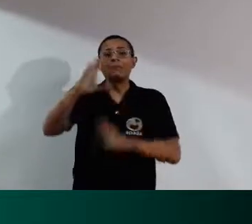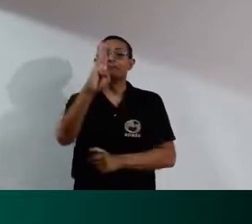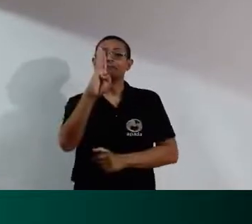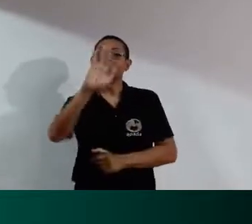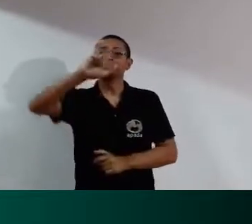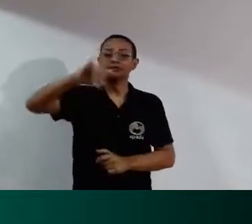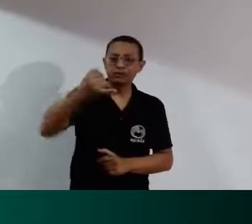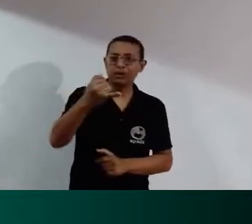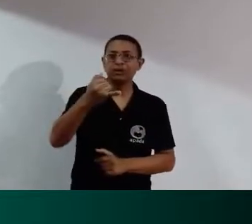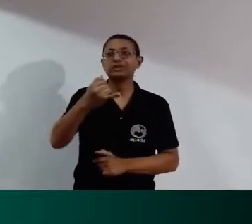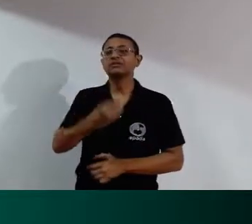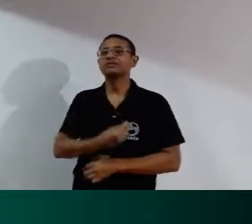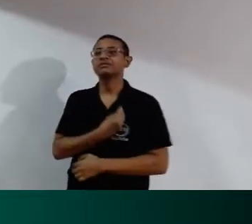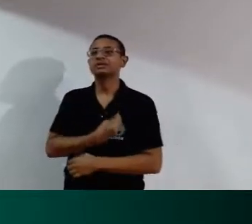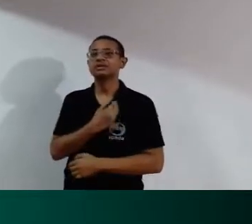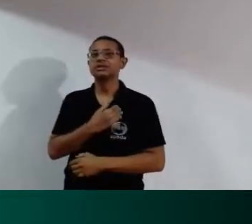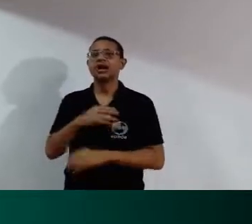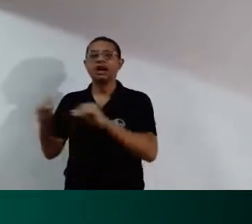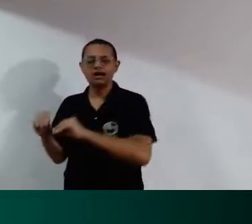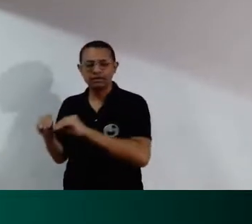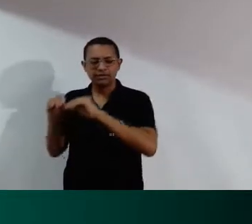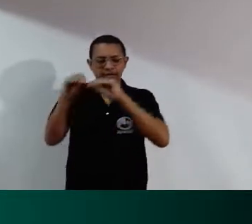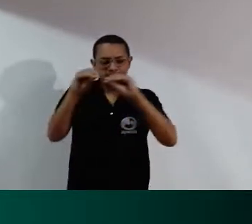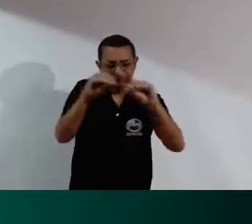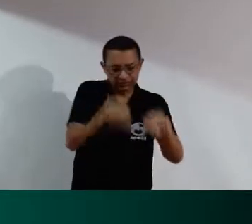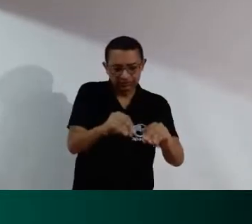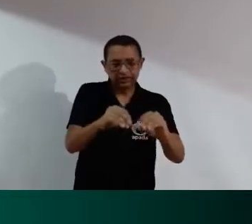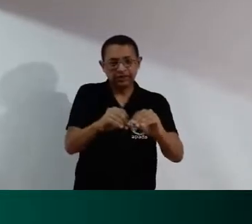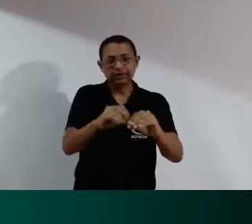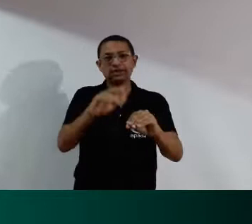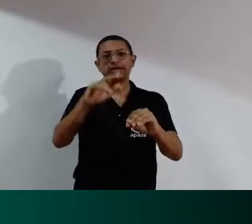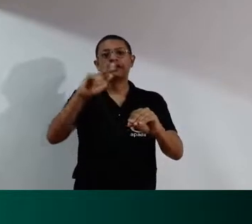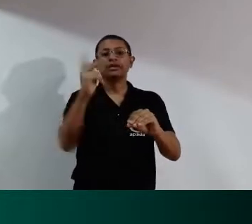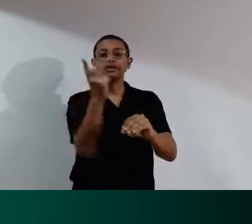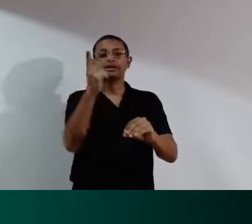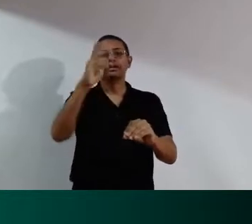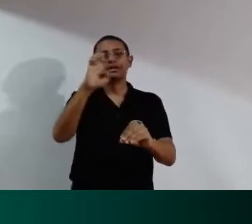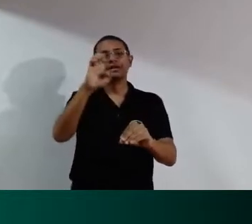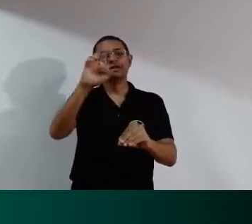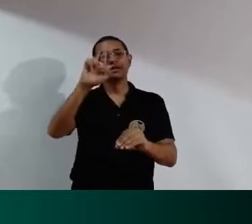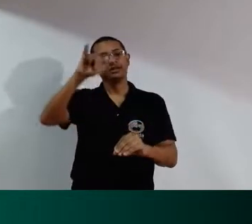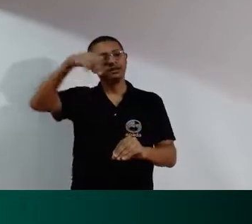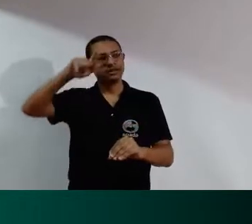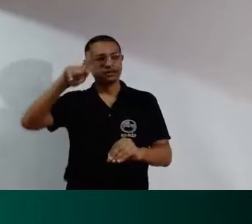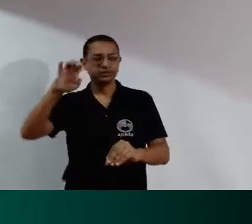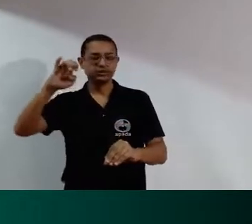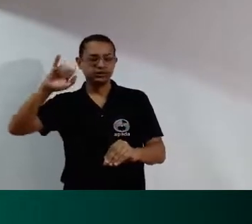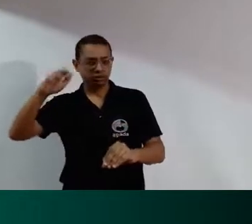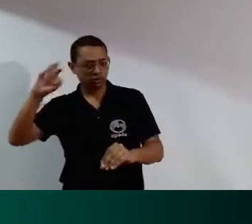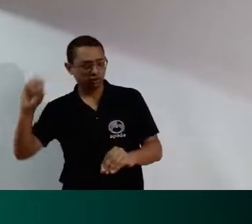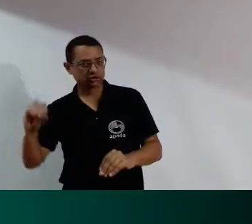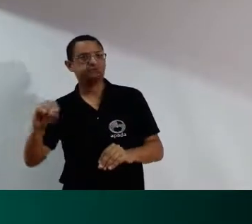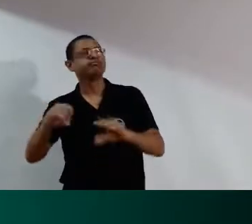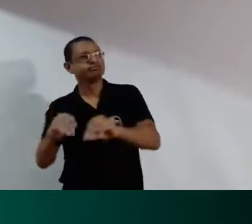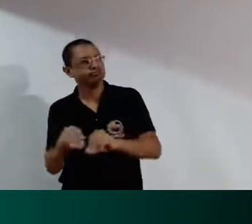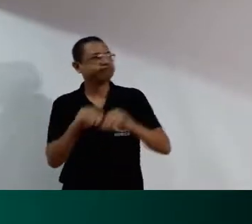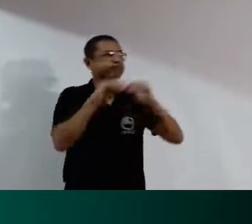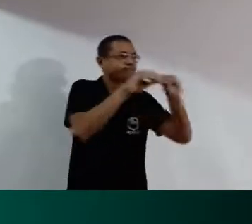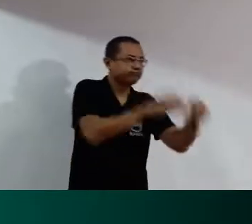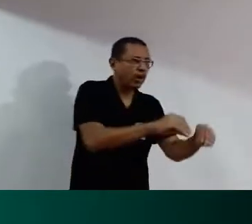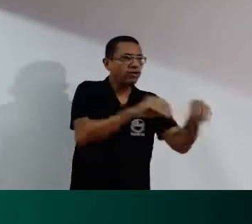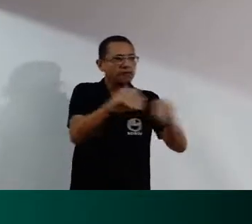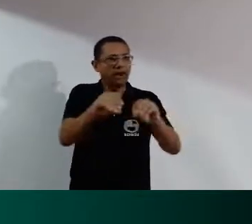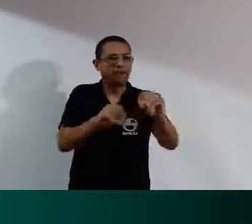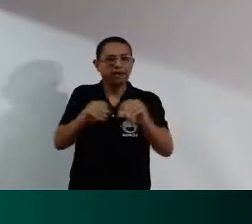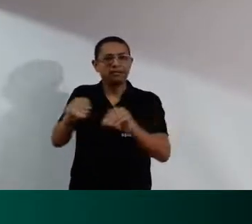Henrique Jorge depois estava quase nho e agora ali no chamado bairro ellery Então são